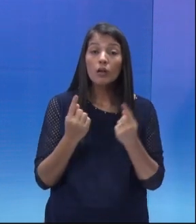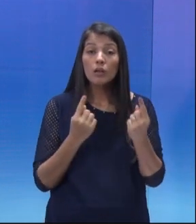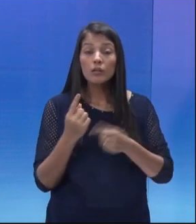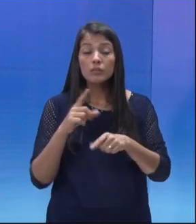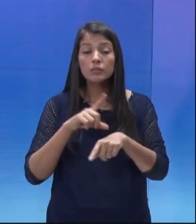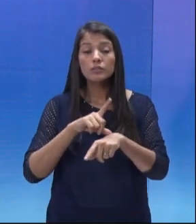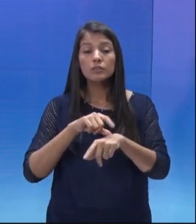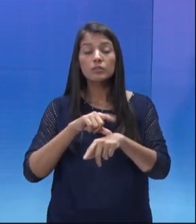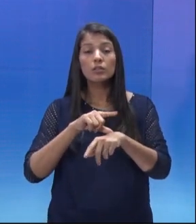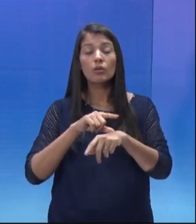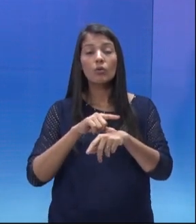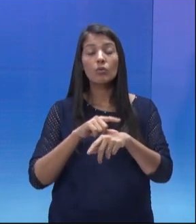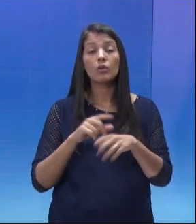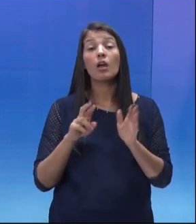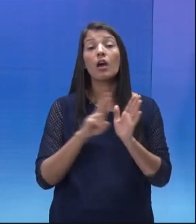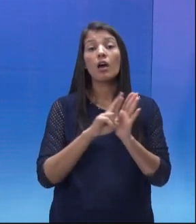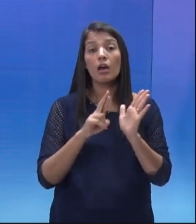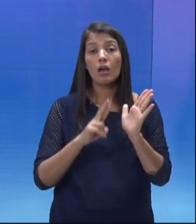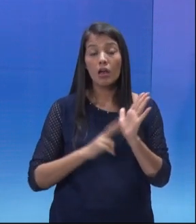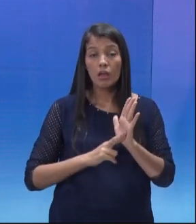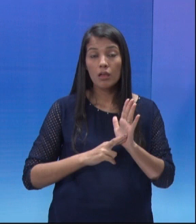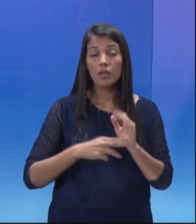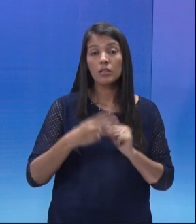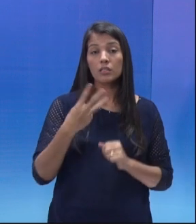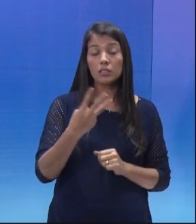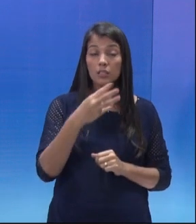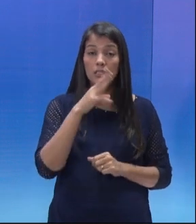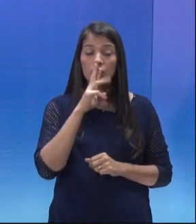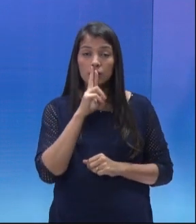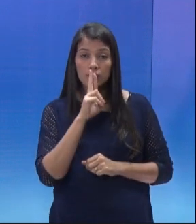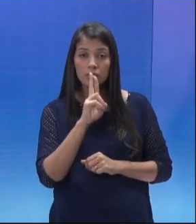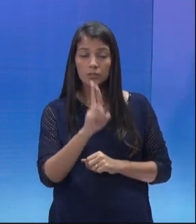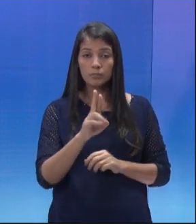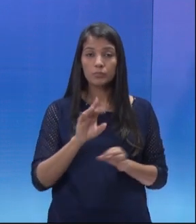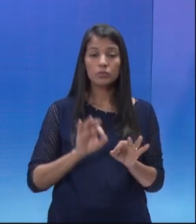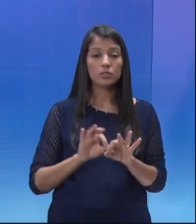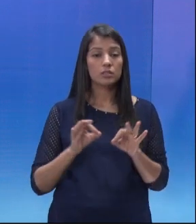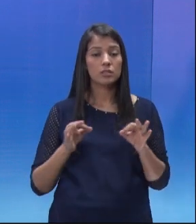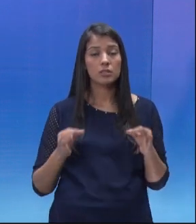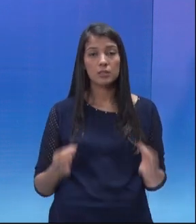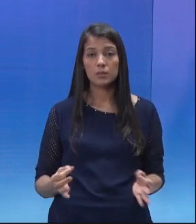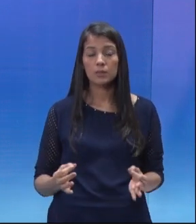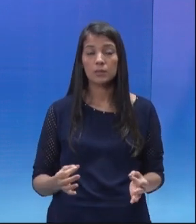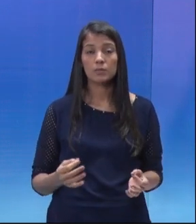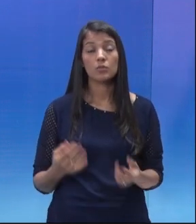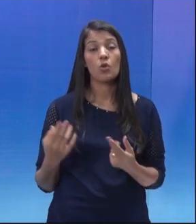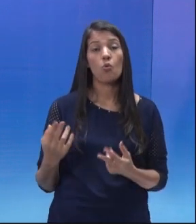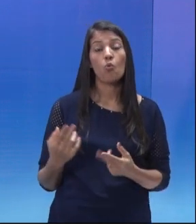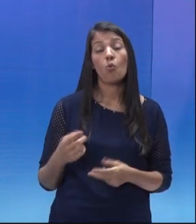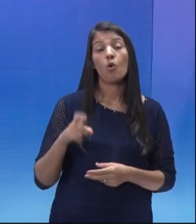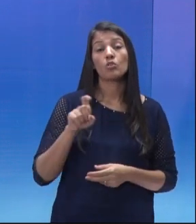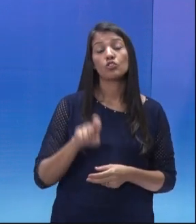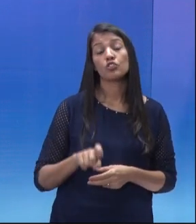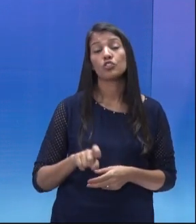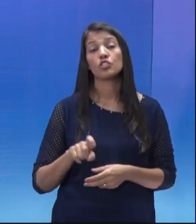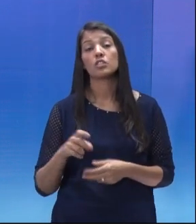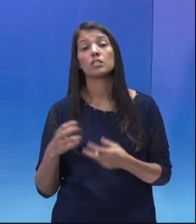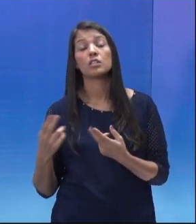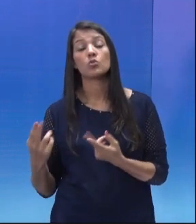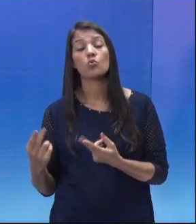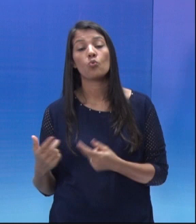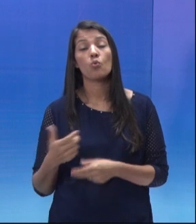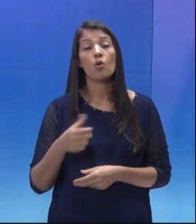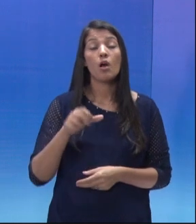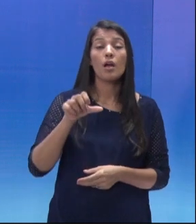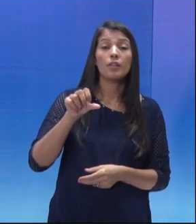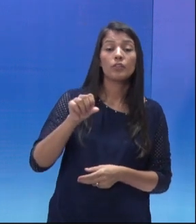minutos. Uma regrinha de 3 simples, x vezes 1x, 60 vezes 15, 900. Então, essa é a emissão beta